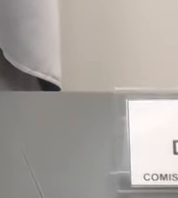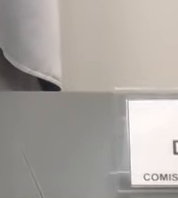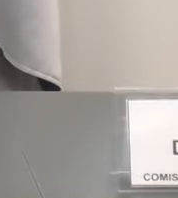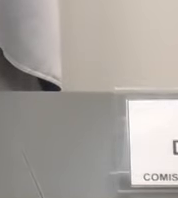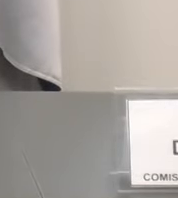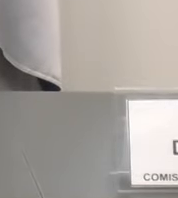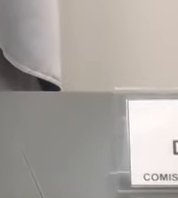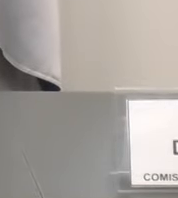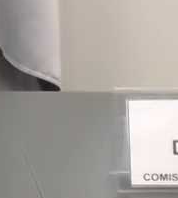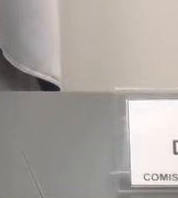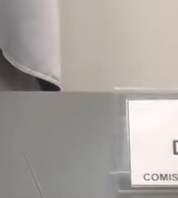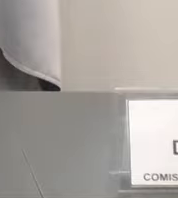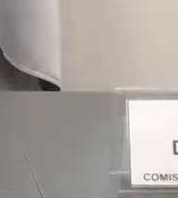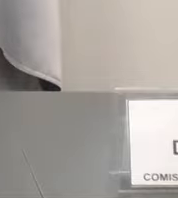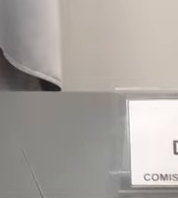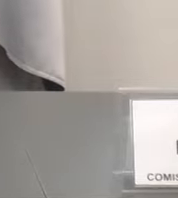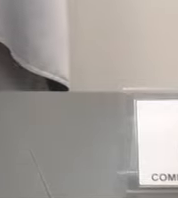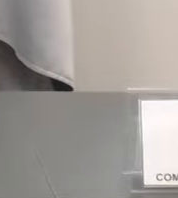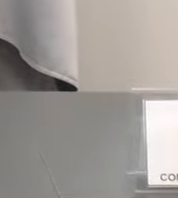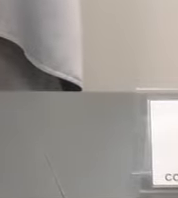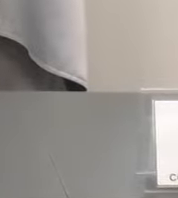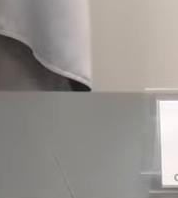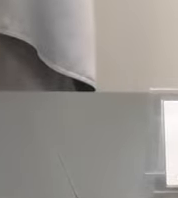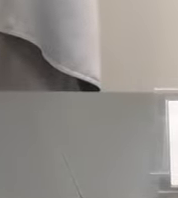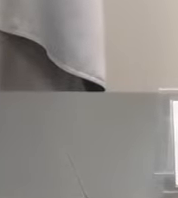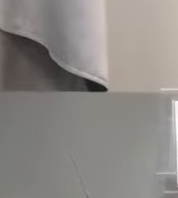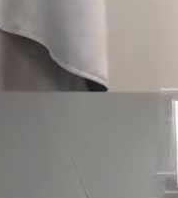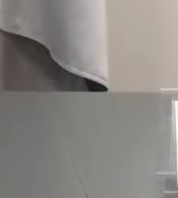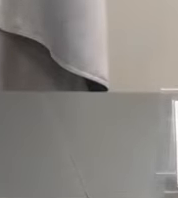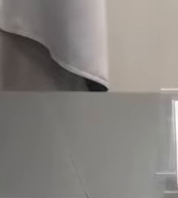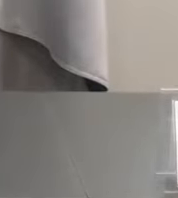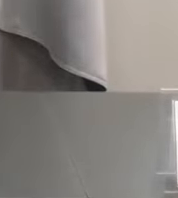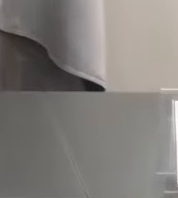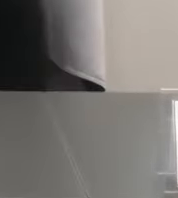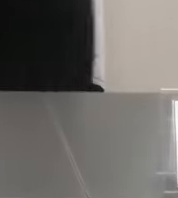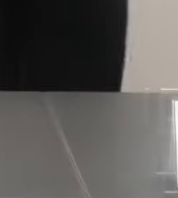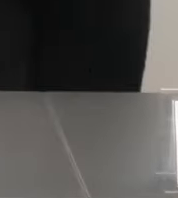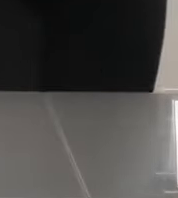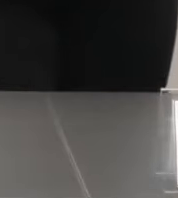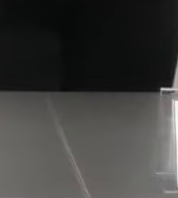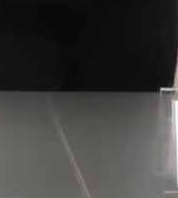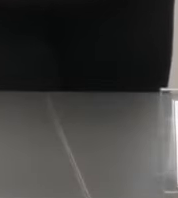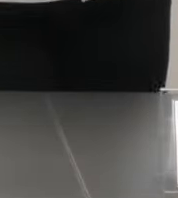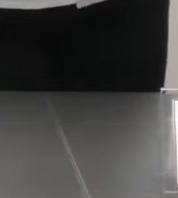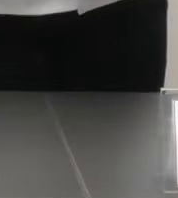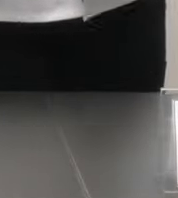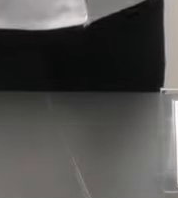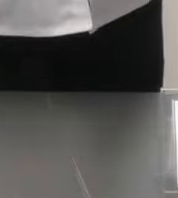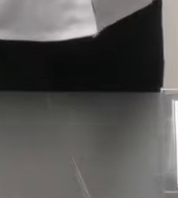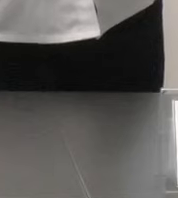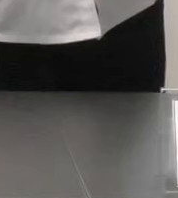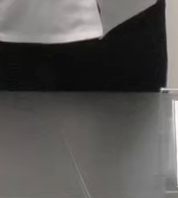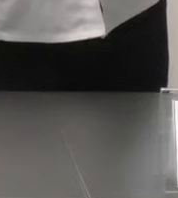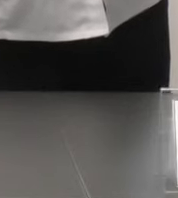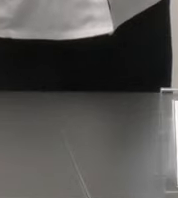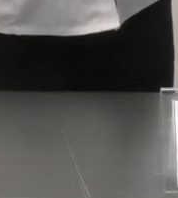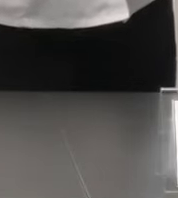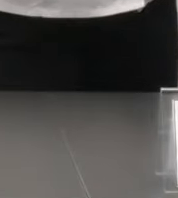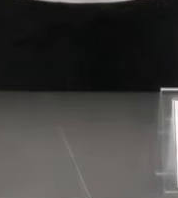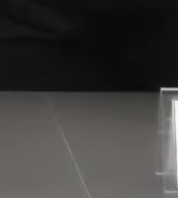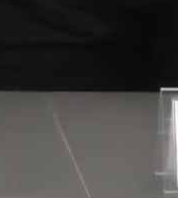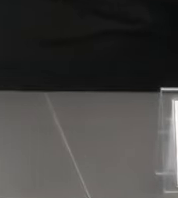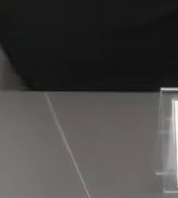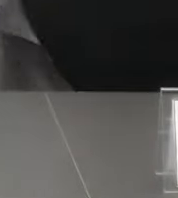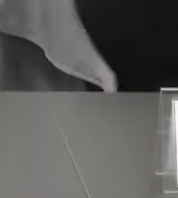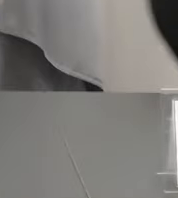deputada Érica, deputado Luiz Paulo, todas as assessorias, todos que nos assistem pela TV Alerj. Passo ao item